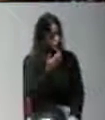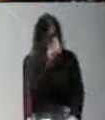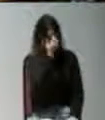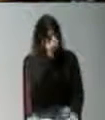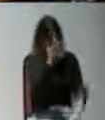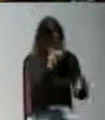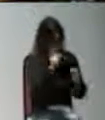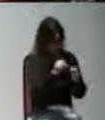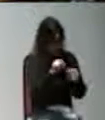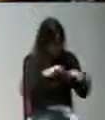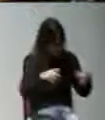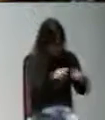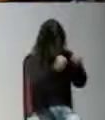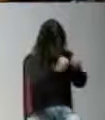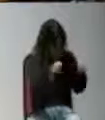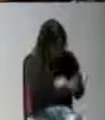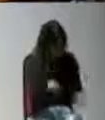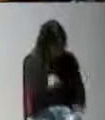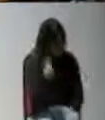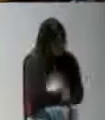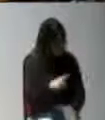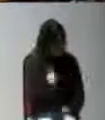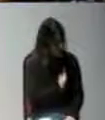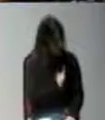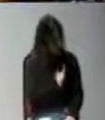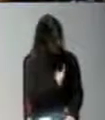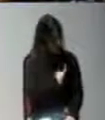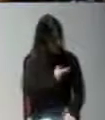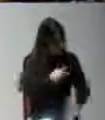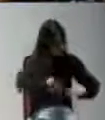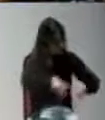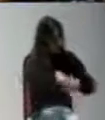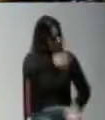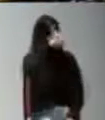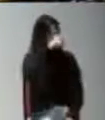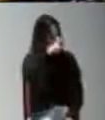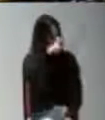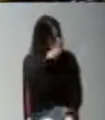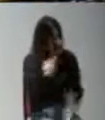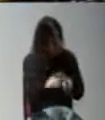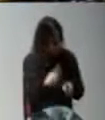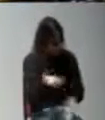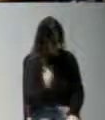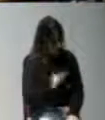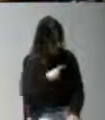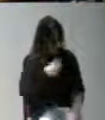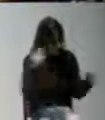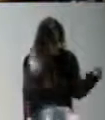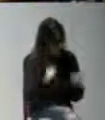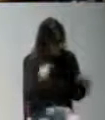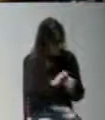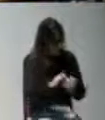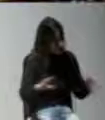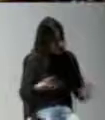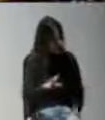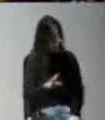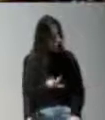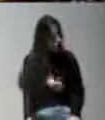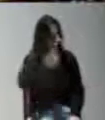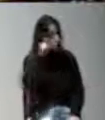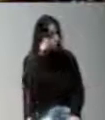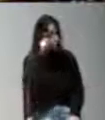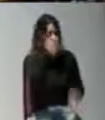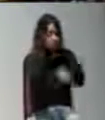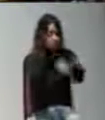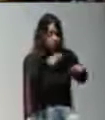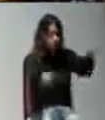porque nós somos perigosos. Sim, somos perigosos. Porque temos a possibilidade e a disponibilidade da escuta daqueles que nem